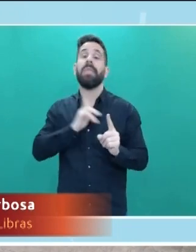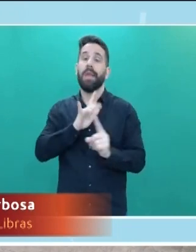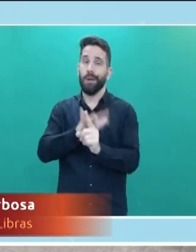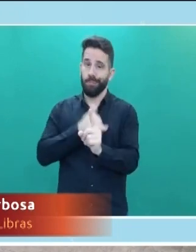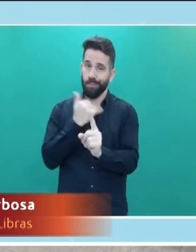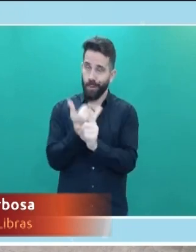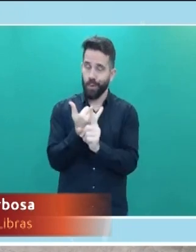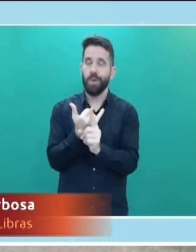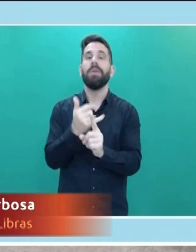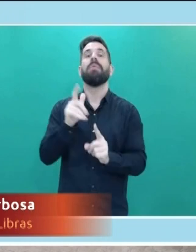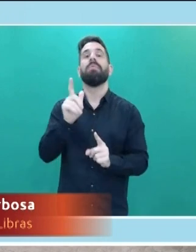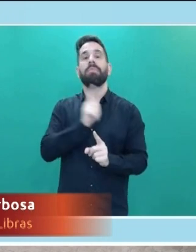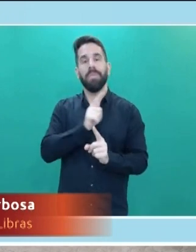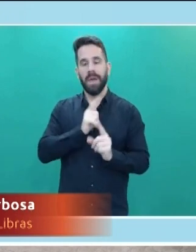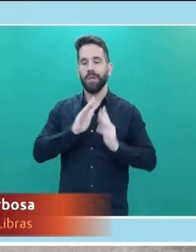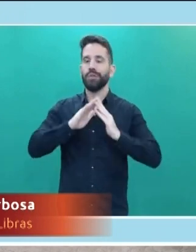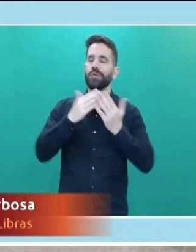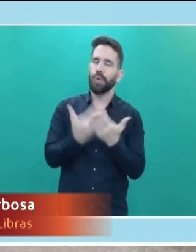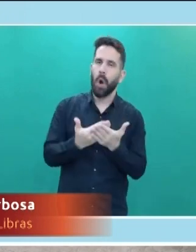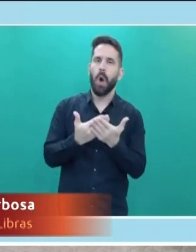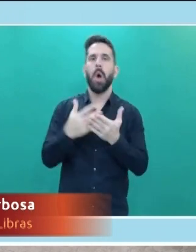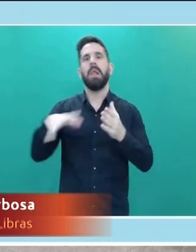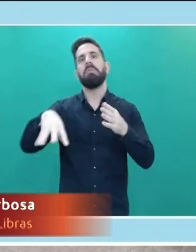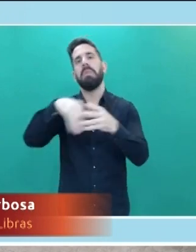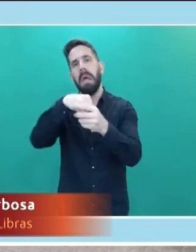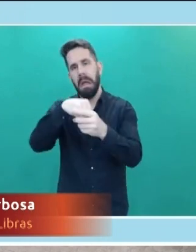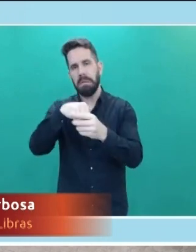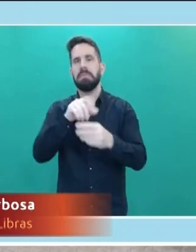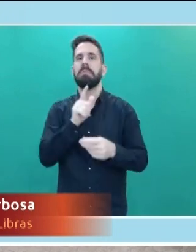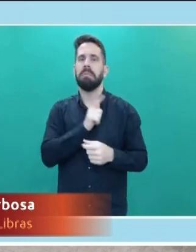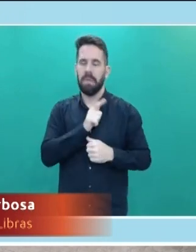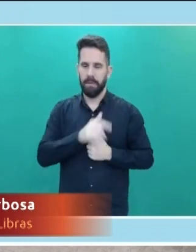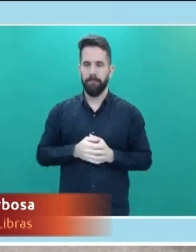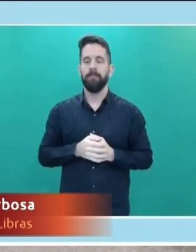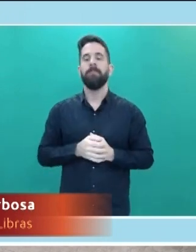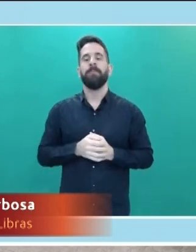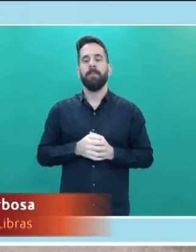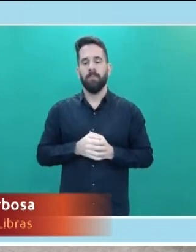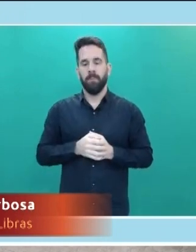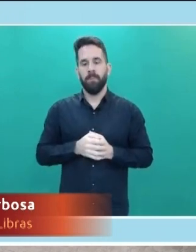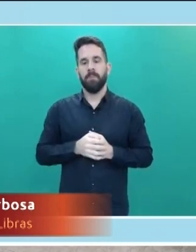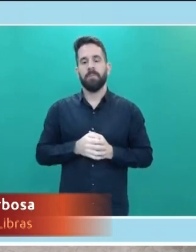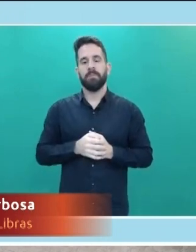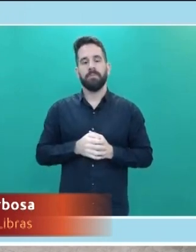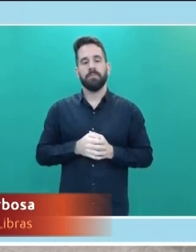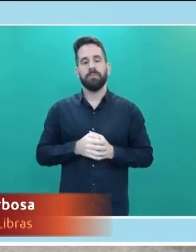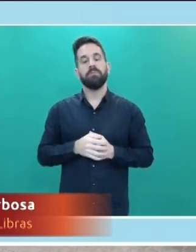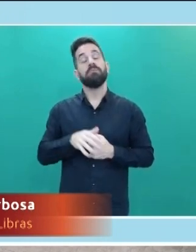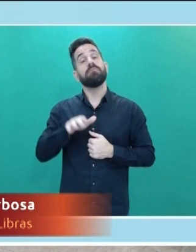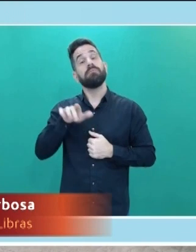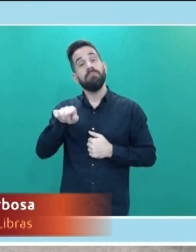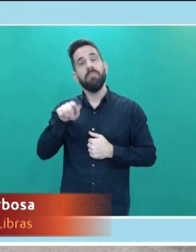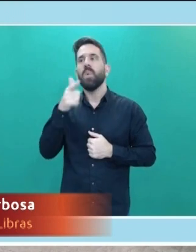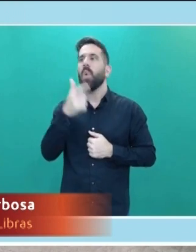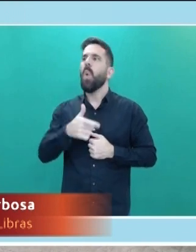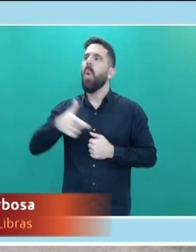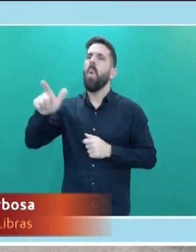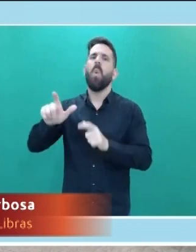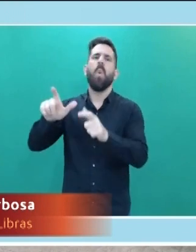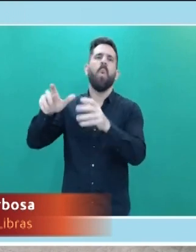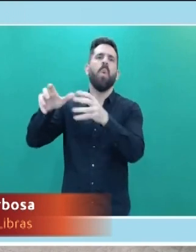de suas escolas, etc. E eles não encontram um outro ambiente onde eles começam a construir uma sensação de